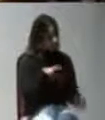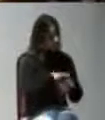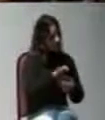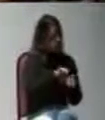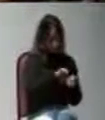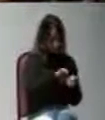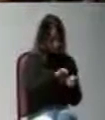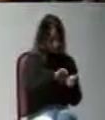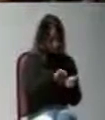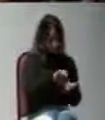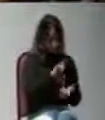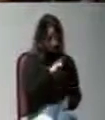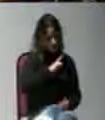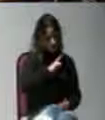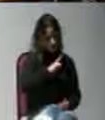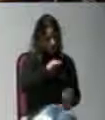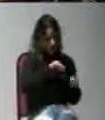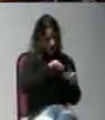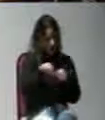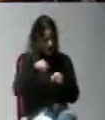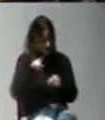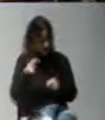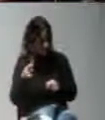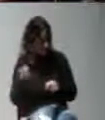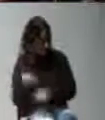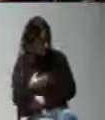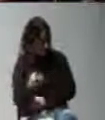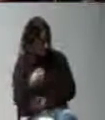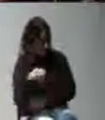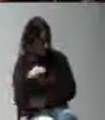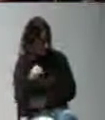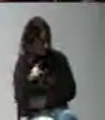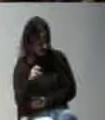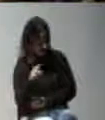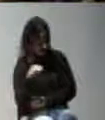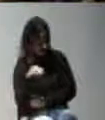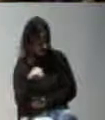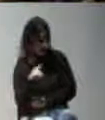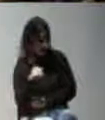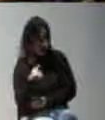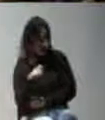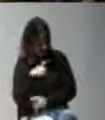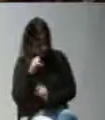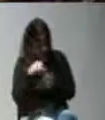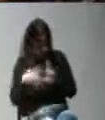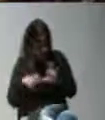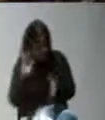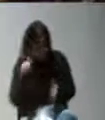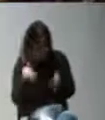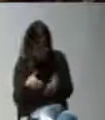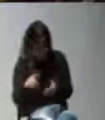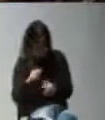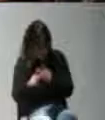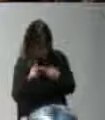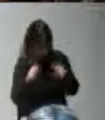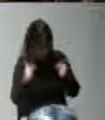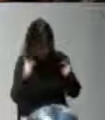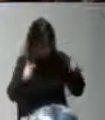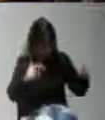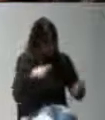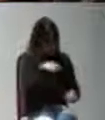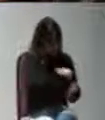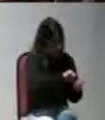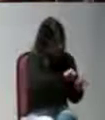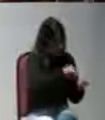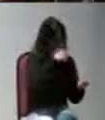tem outras características centrais, que a diferencia de todas as épocas anteriores. Apesar do capitalismo ser um